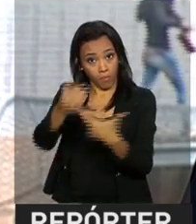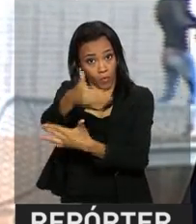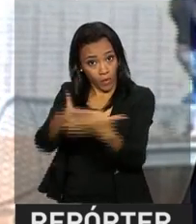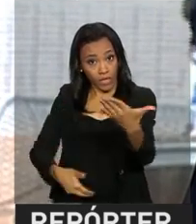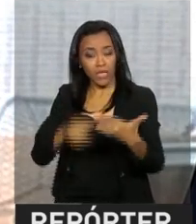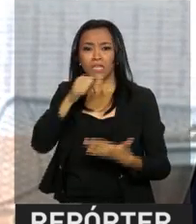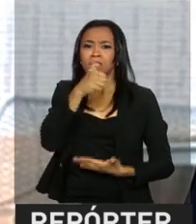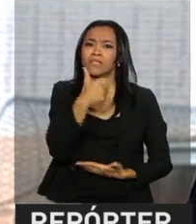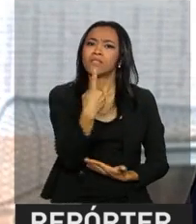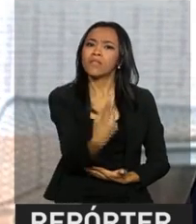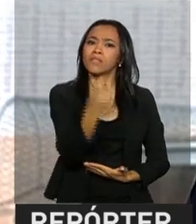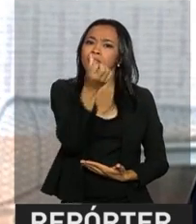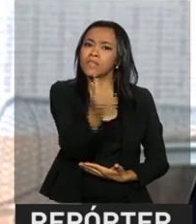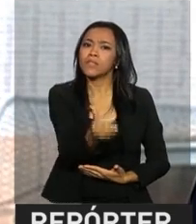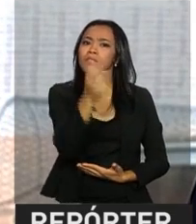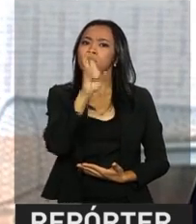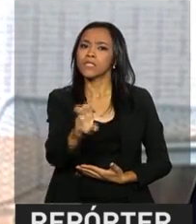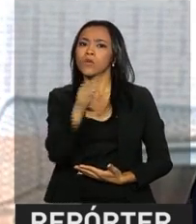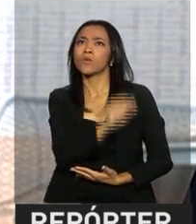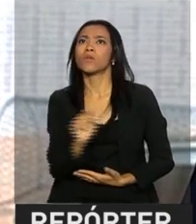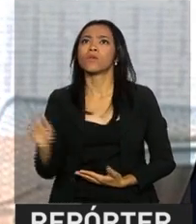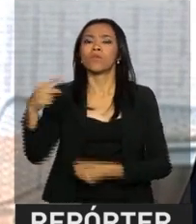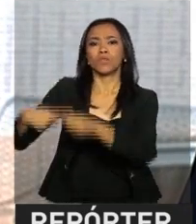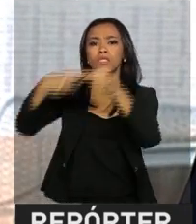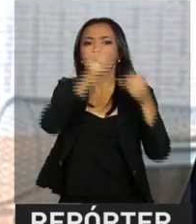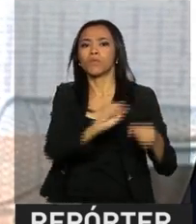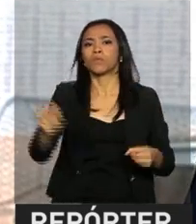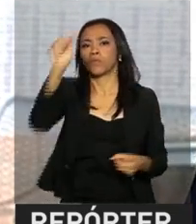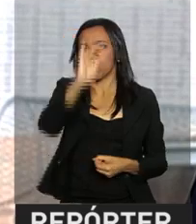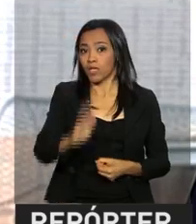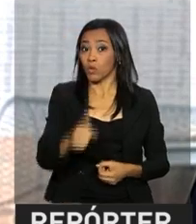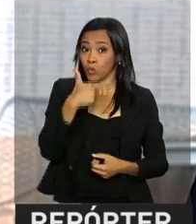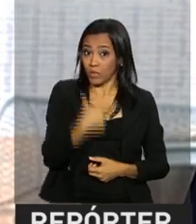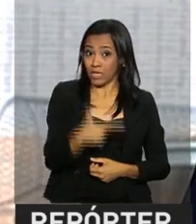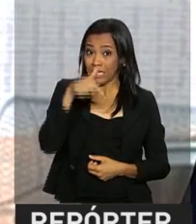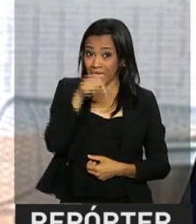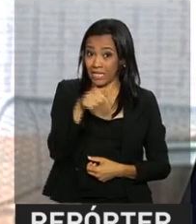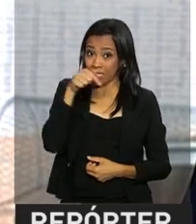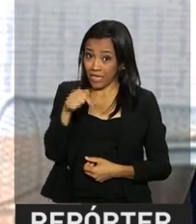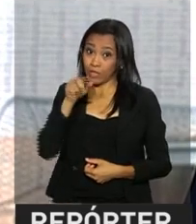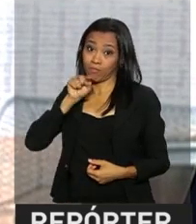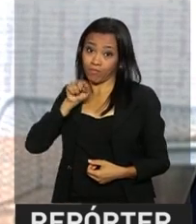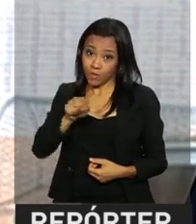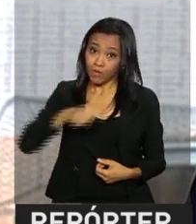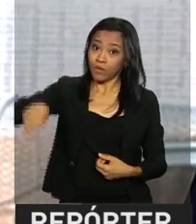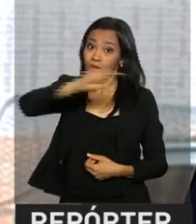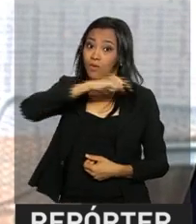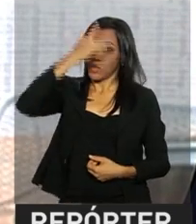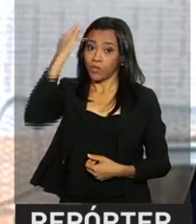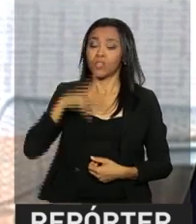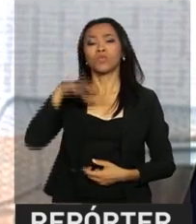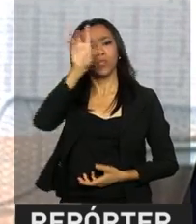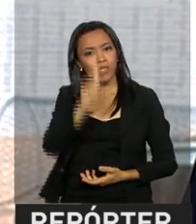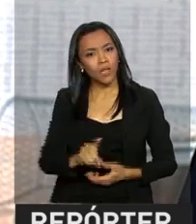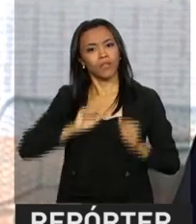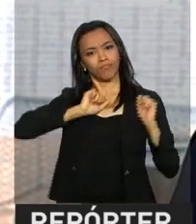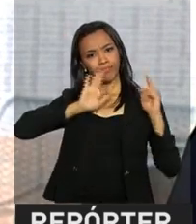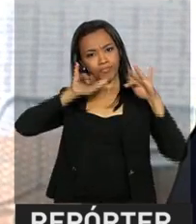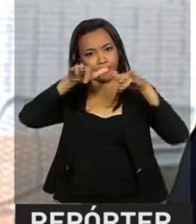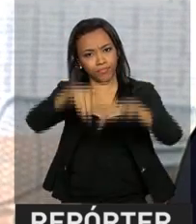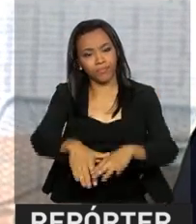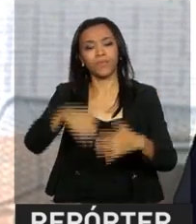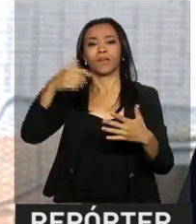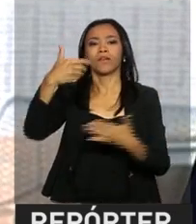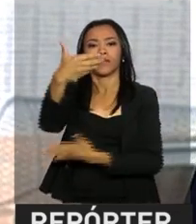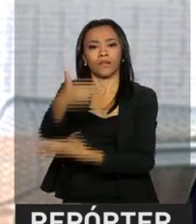em 165 municípios do país. 277 mil candidatos tinham o direito de fazer essa